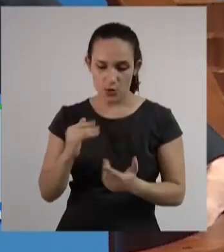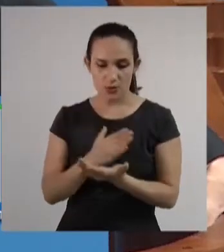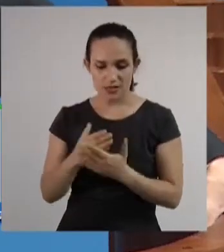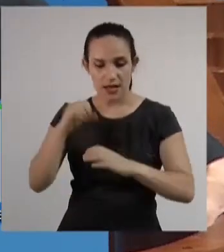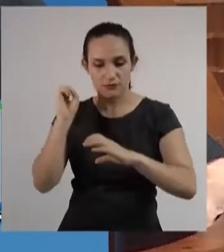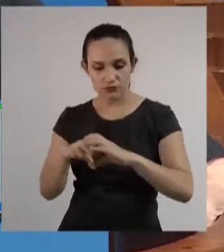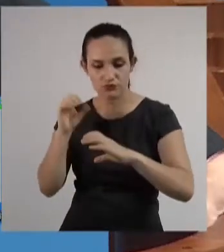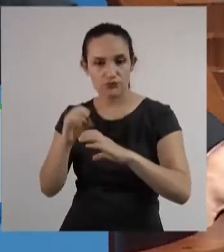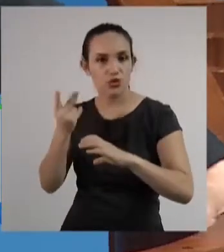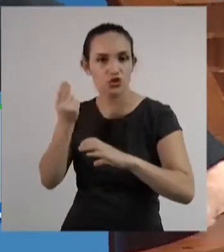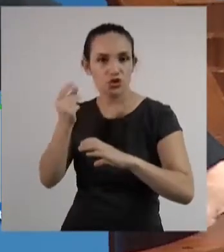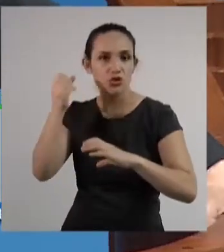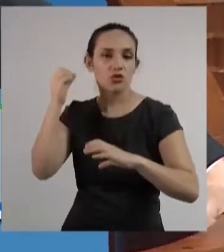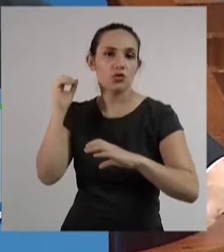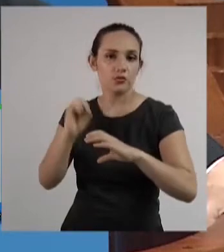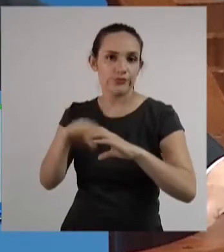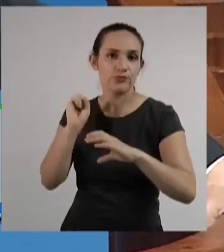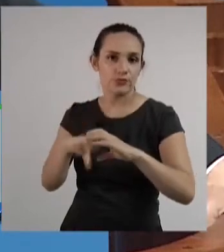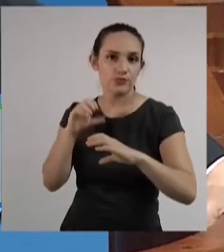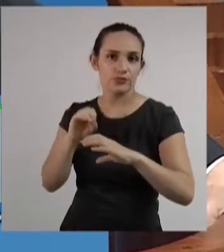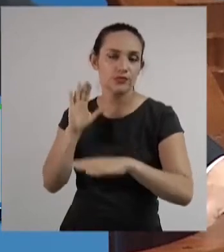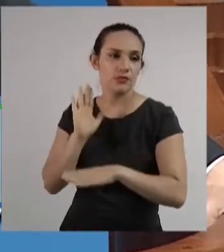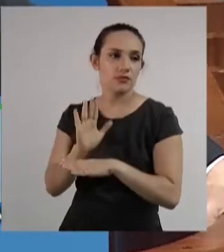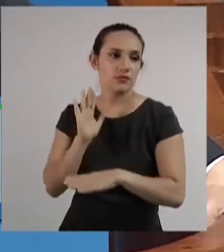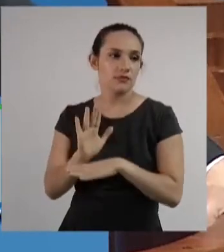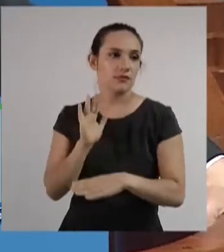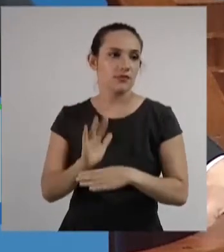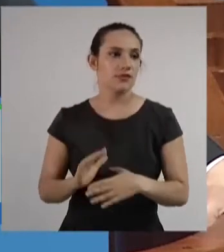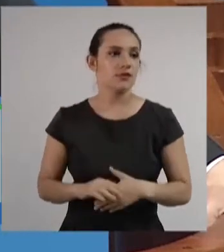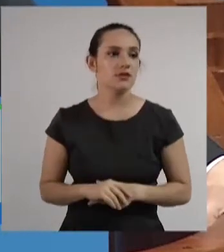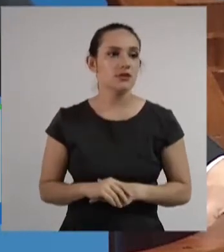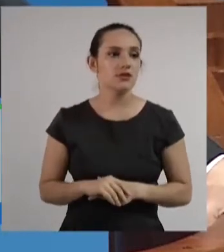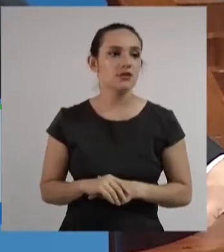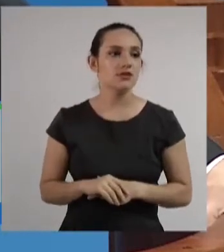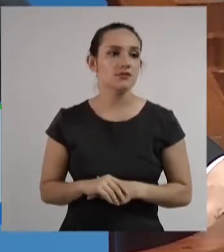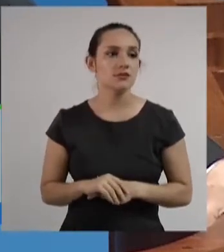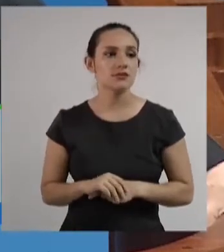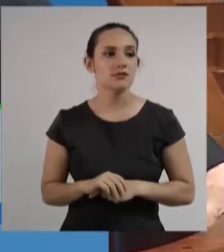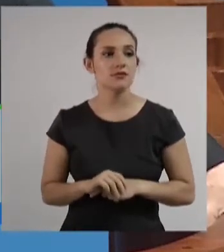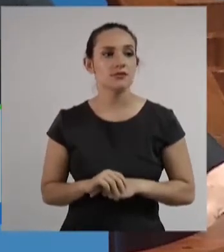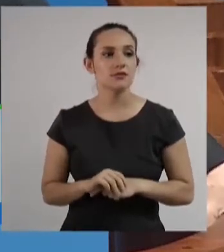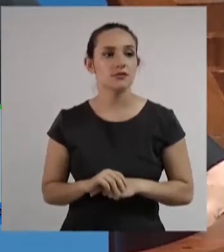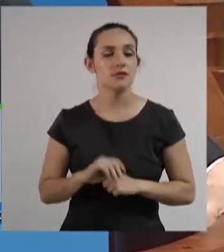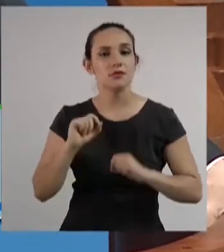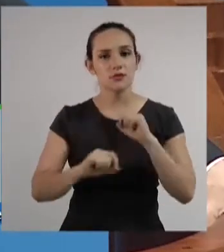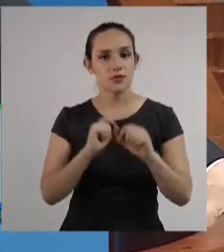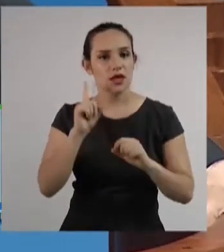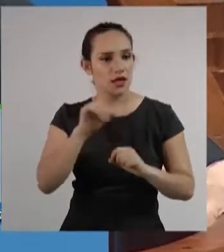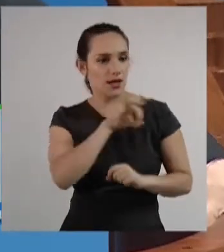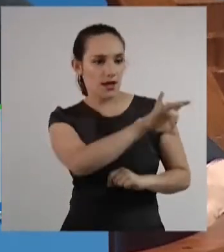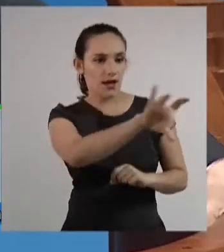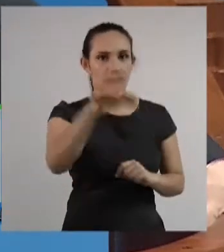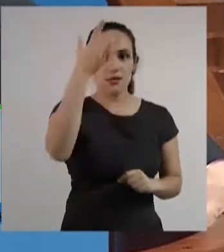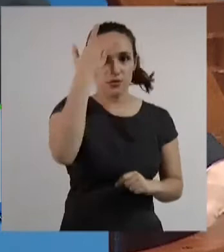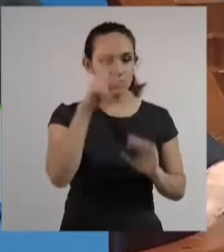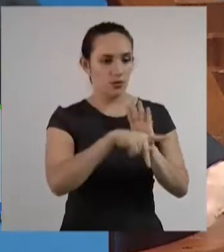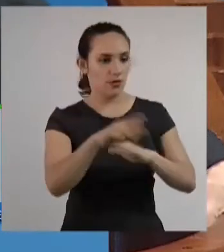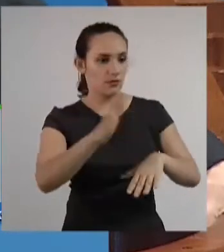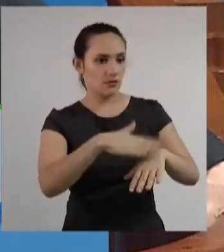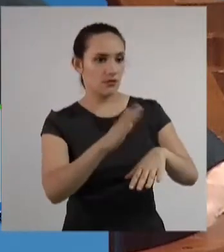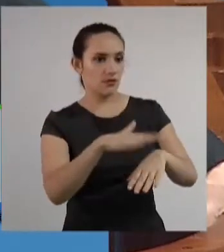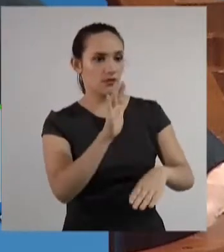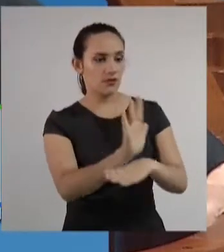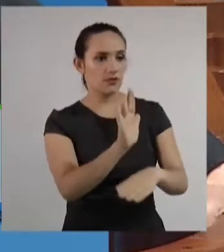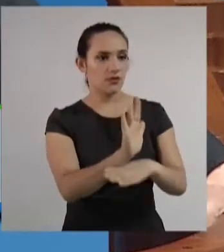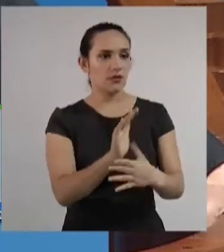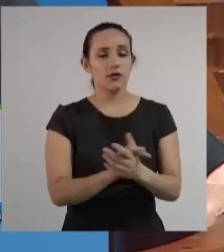Não é esse sistema solidário que nós temos hoje. É uma poupança individualizada, cada um contribui, as empresas